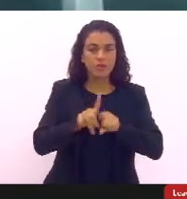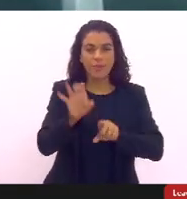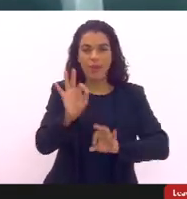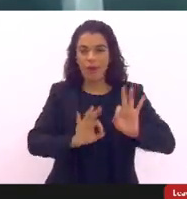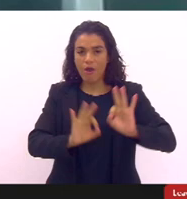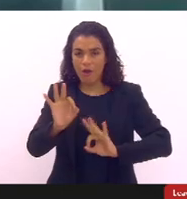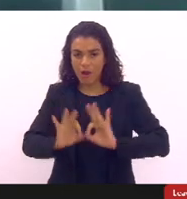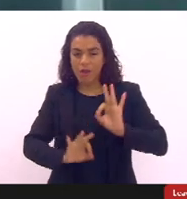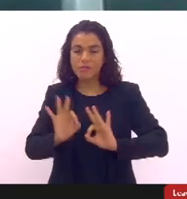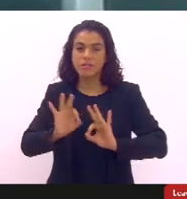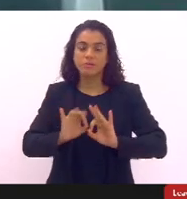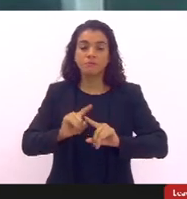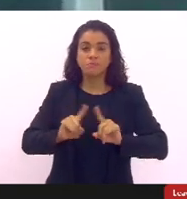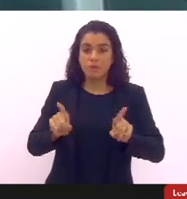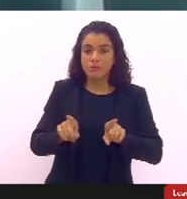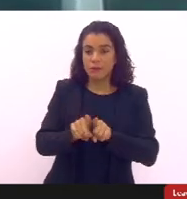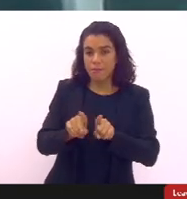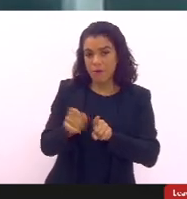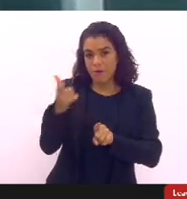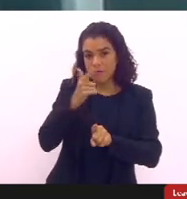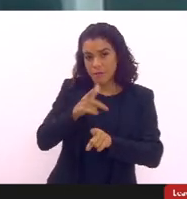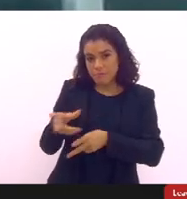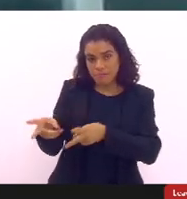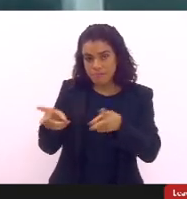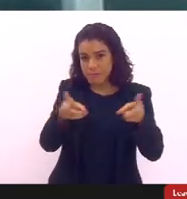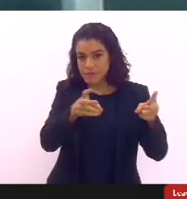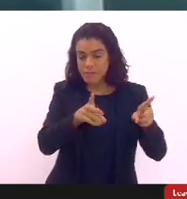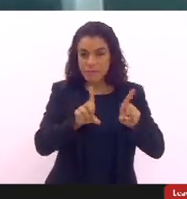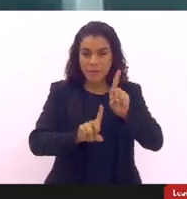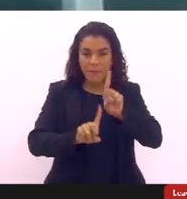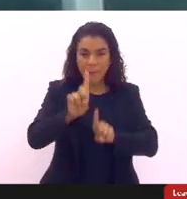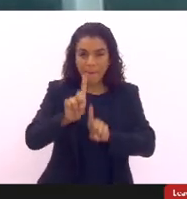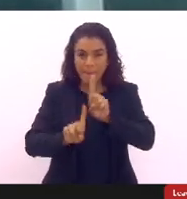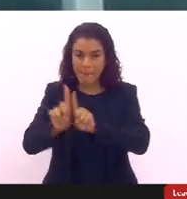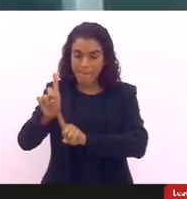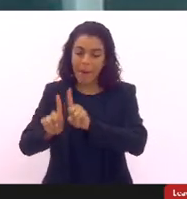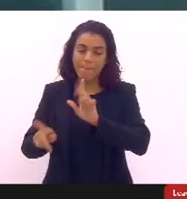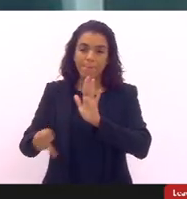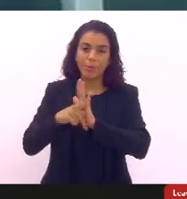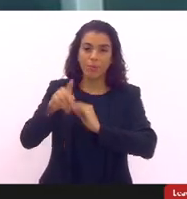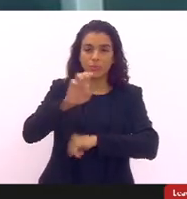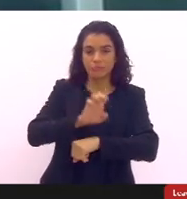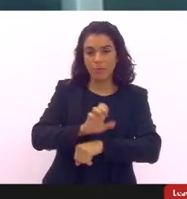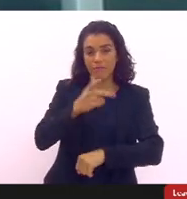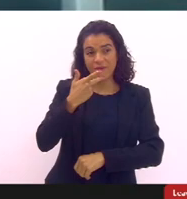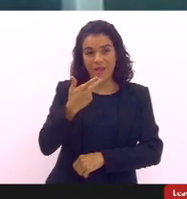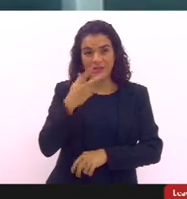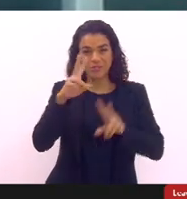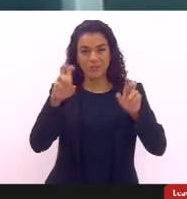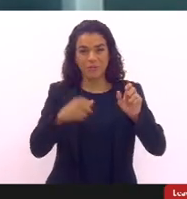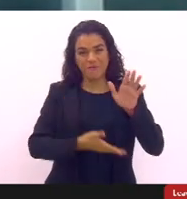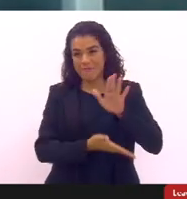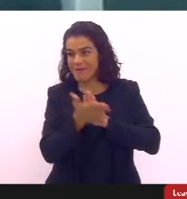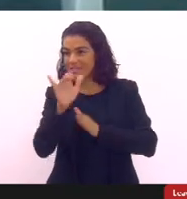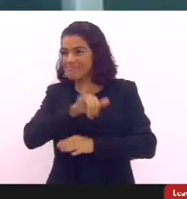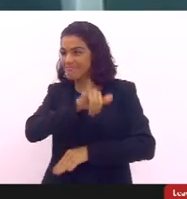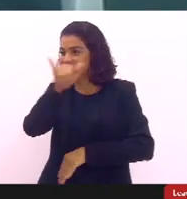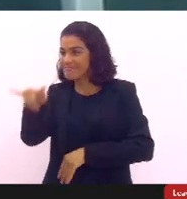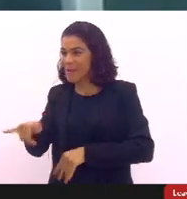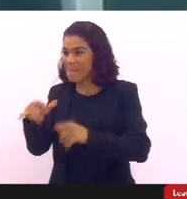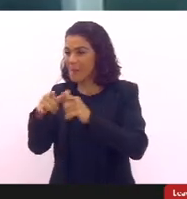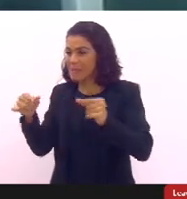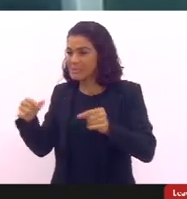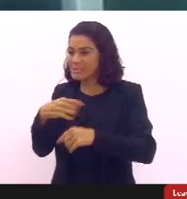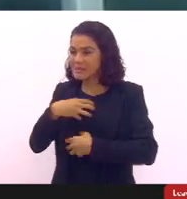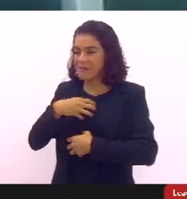de fluxo, mas que a gente veja resultados nos indicadores do Estado, até porque quando a pessoa fala que vai para Brasília e vê, passa